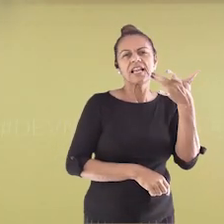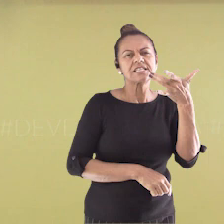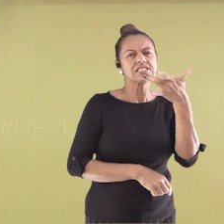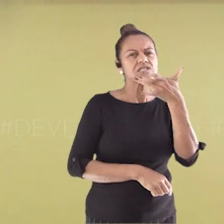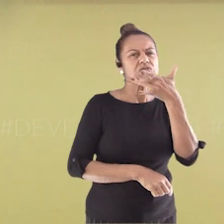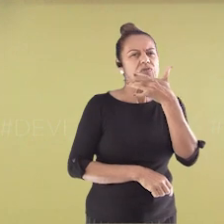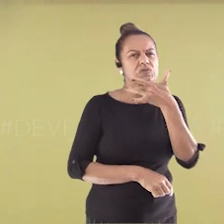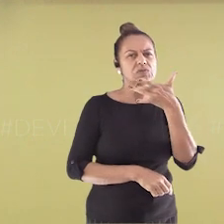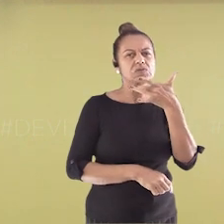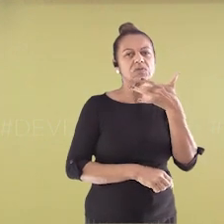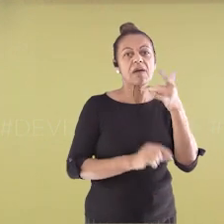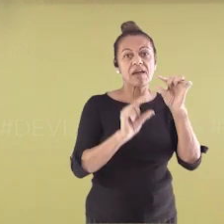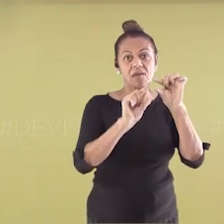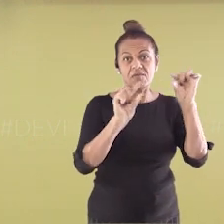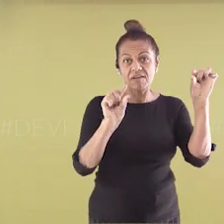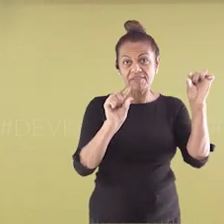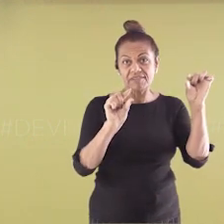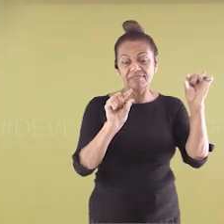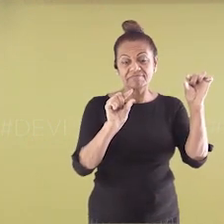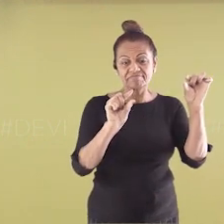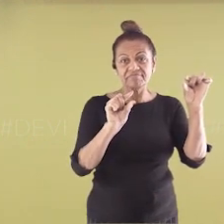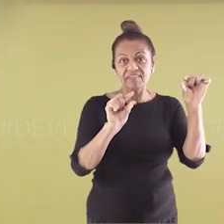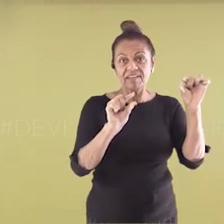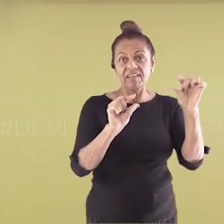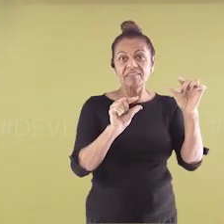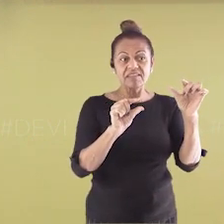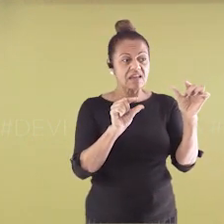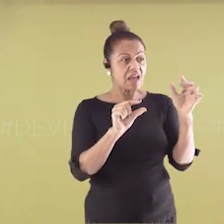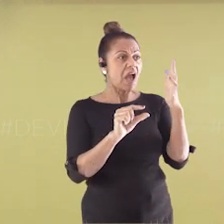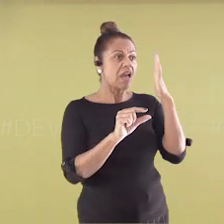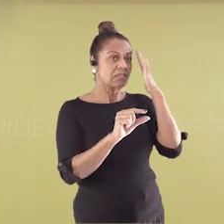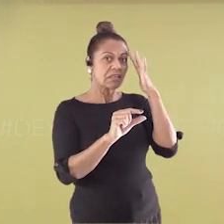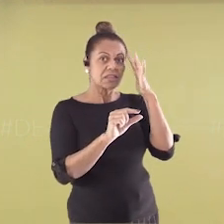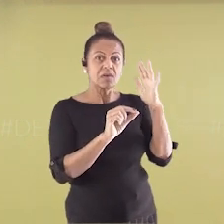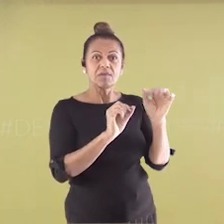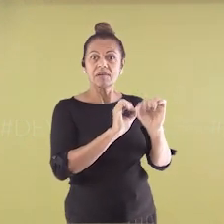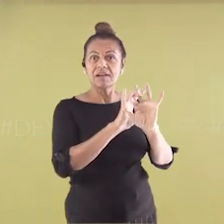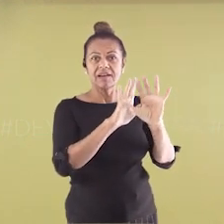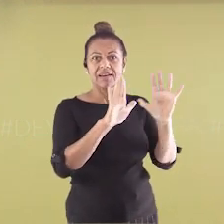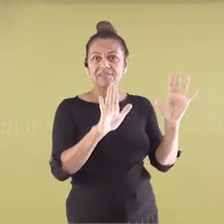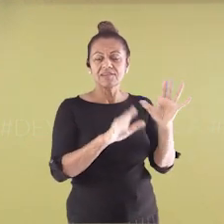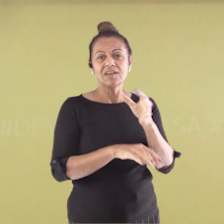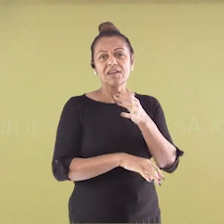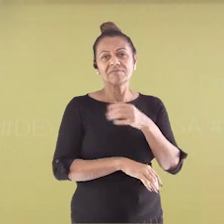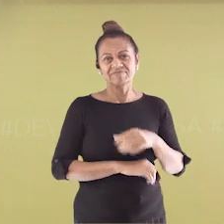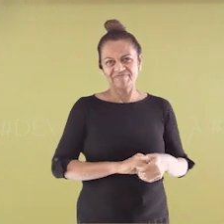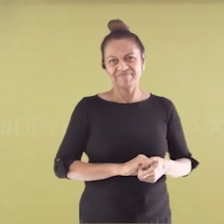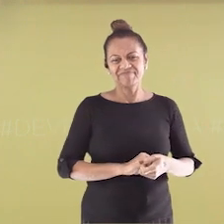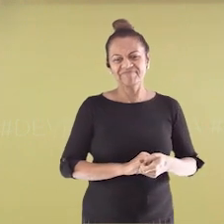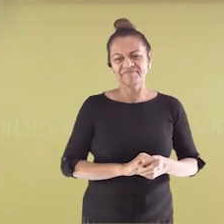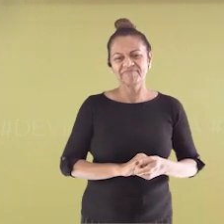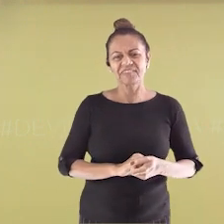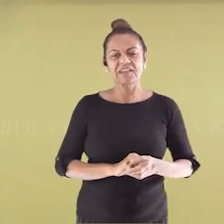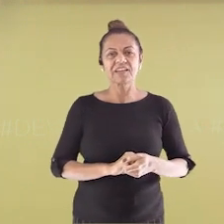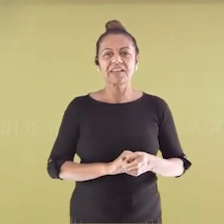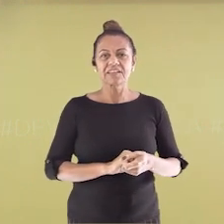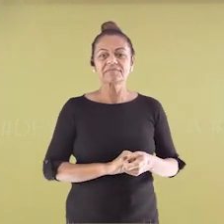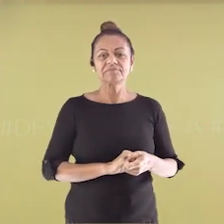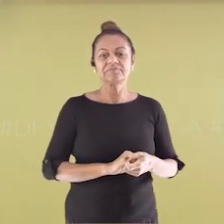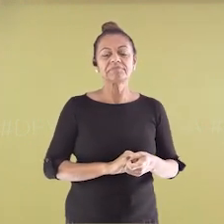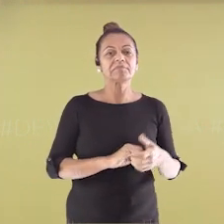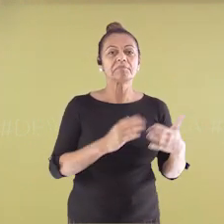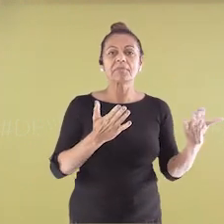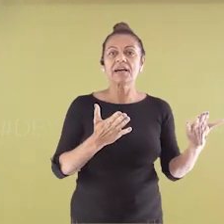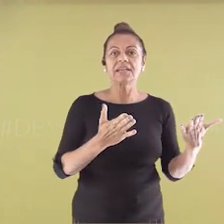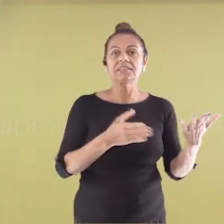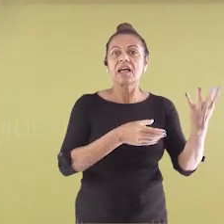sorvete delicioso! Sim, minha mãe fez ontem à noite. Esse primeiro exemplo aqui é uma frase.